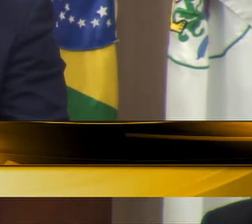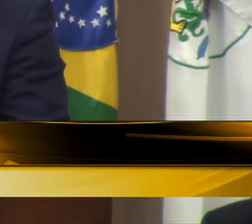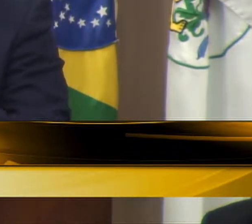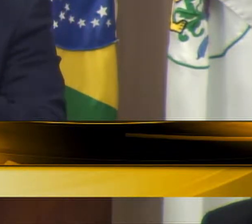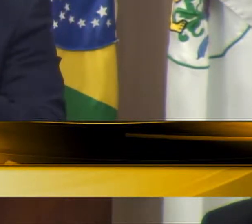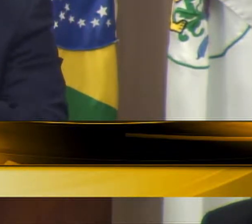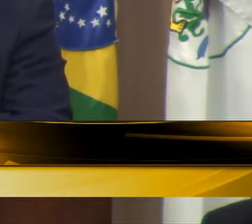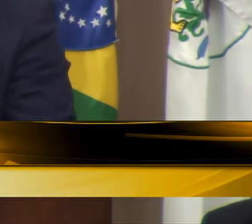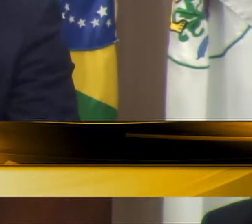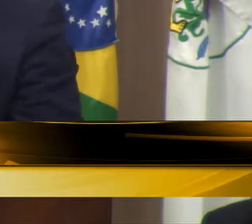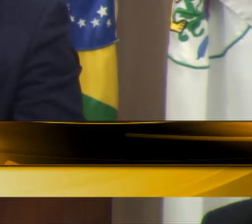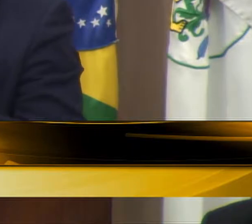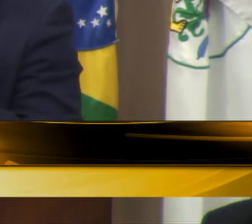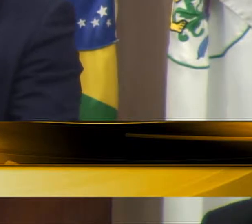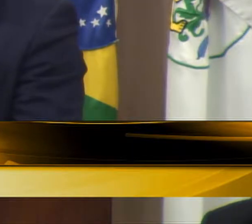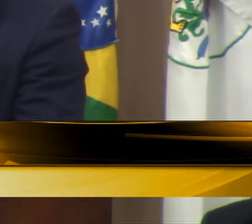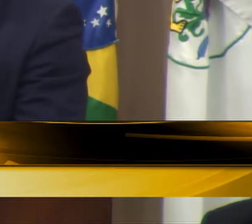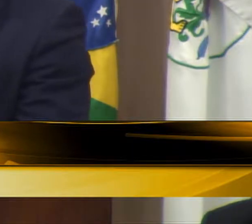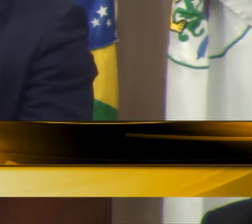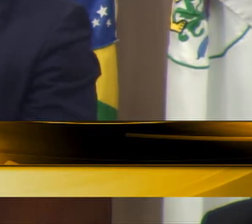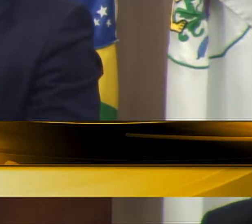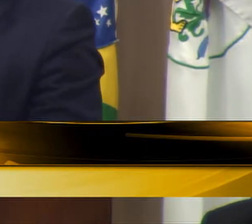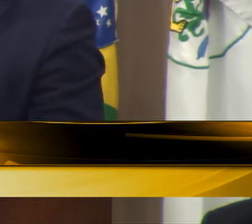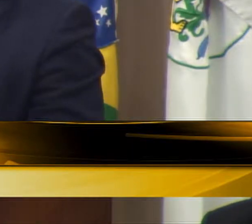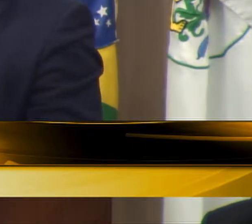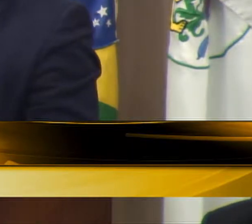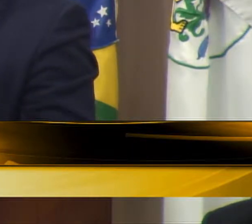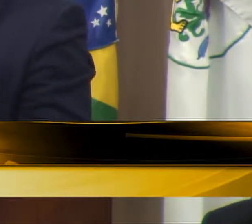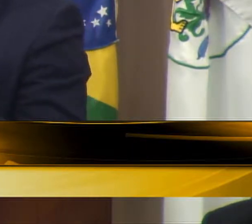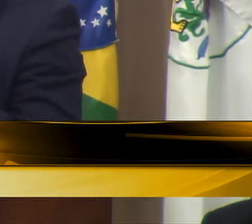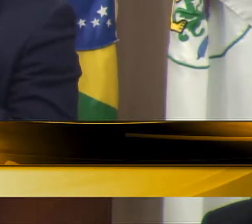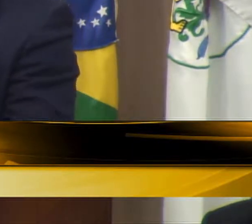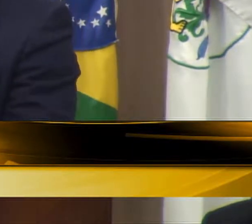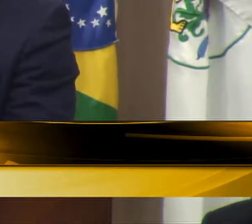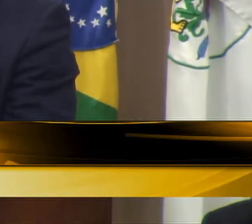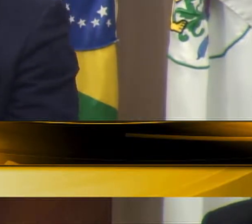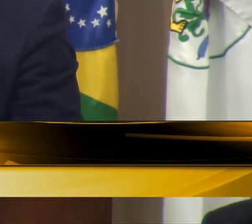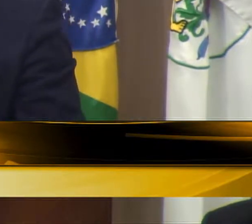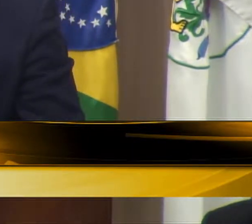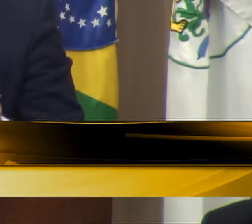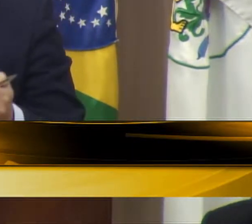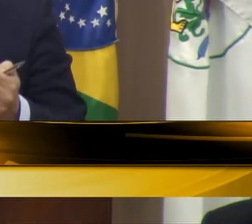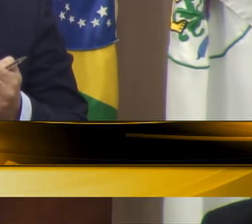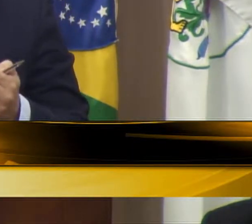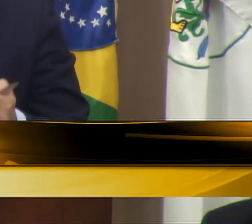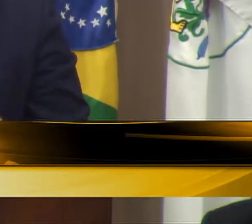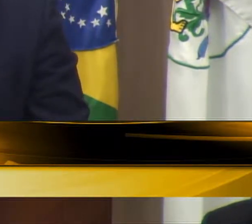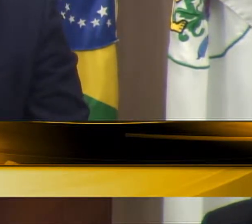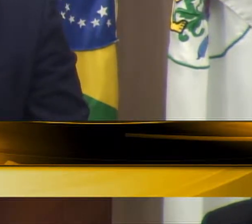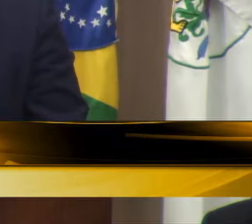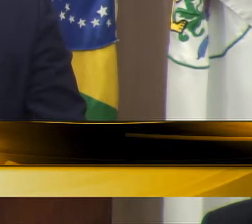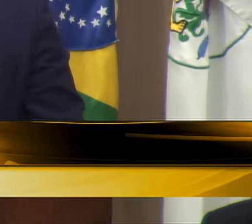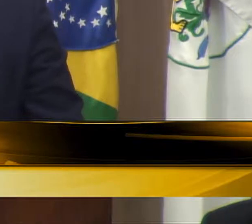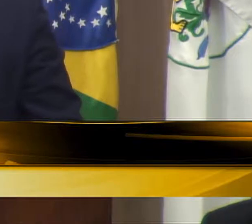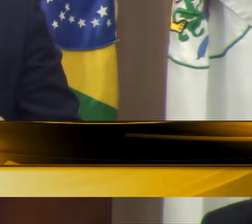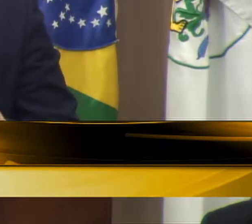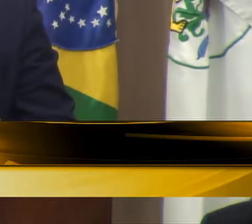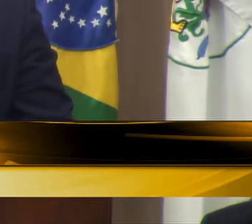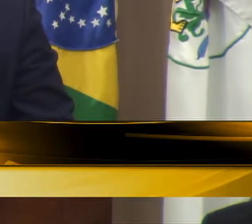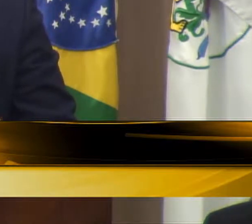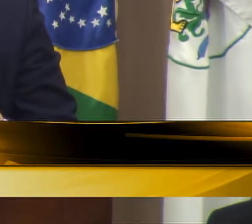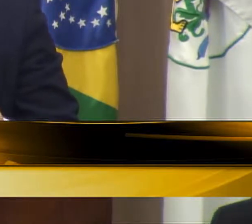ali, marcado, se a gente ler esses comentários, a gente vai se emocionar com o que as pessoas,